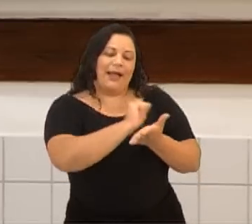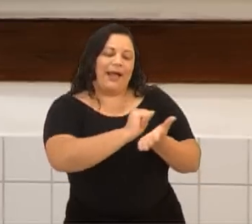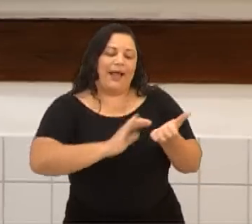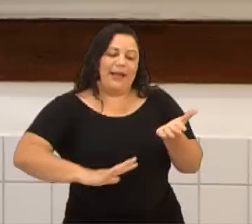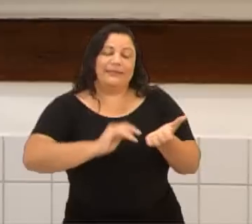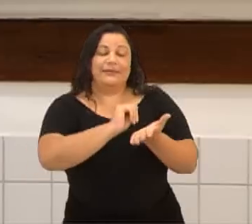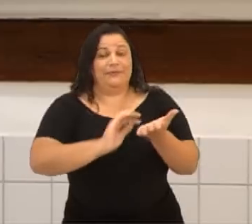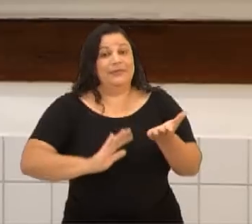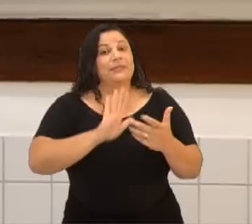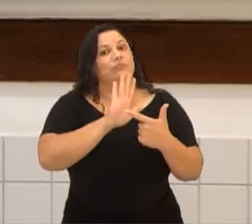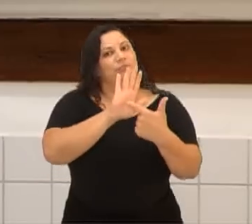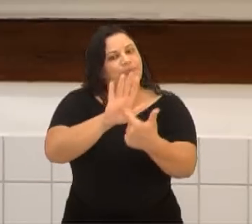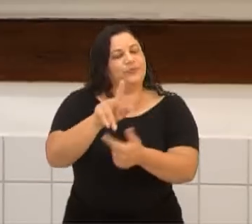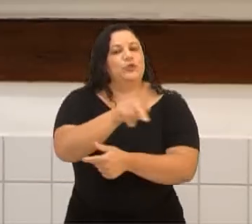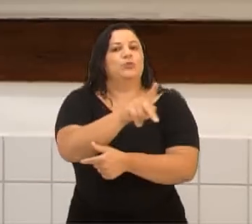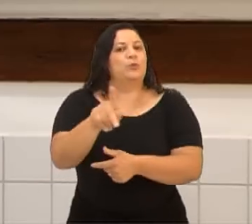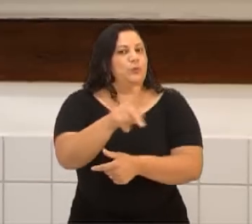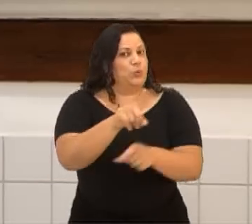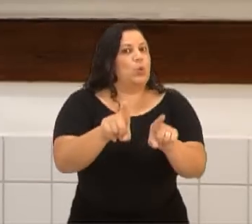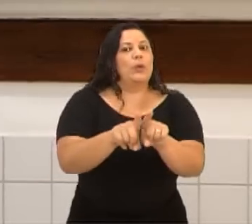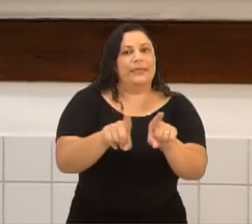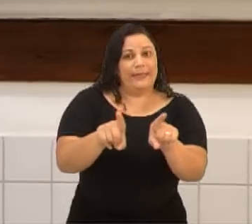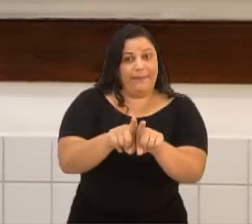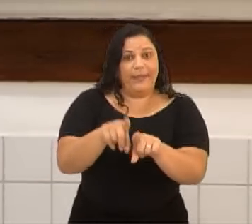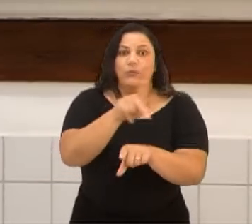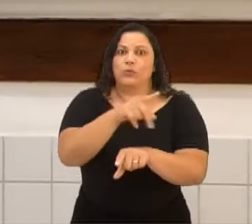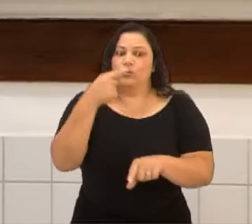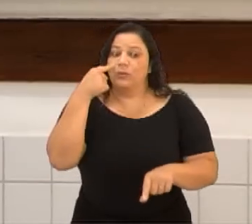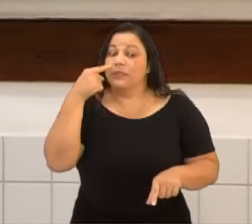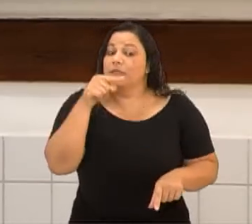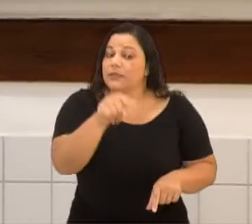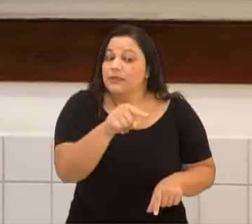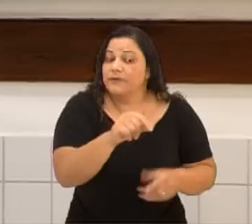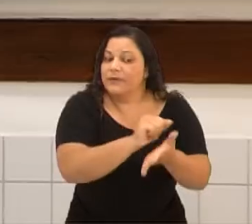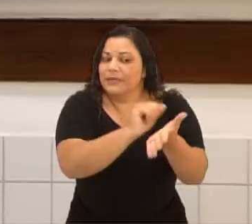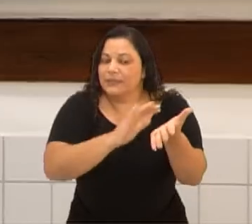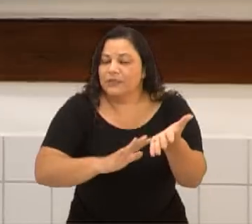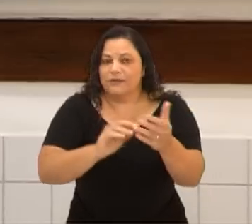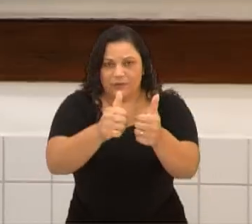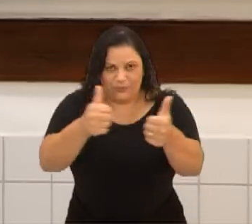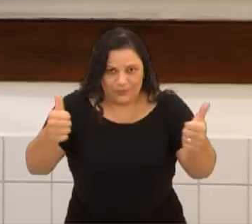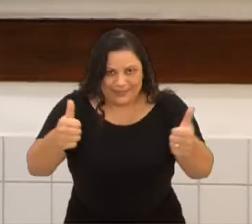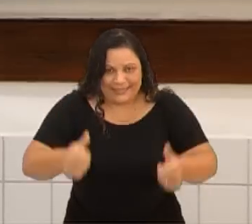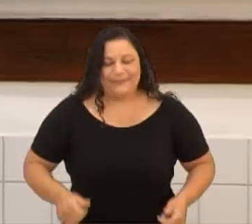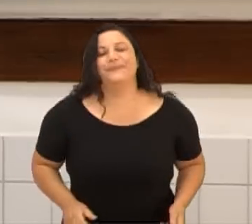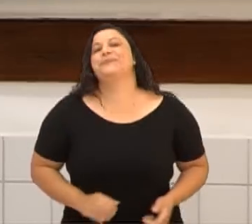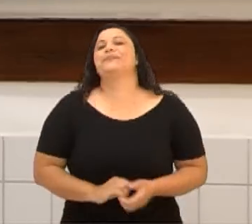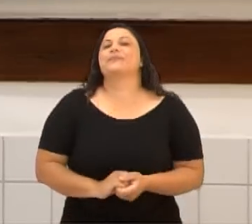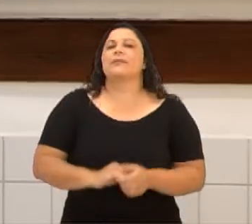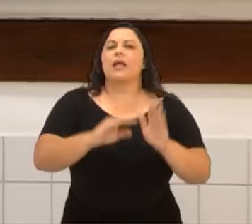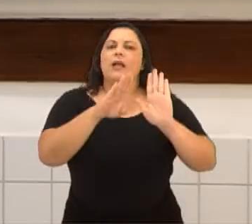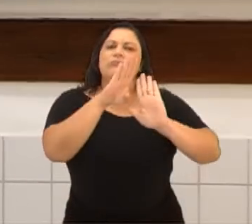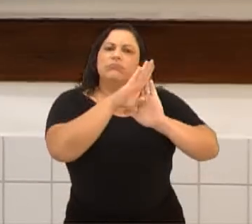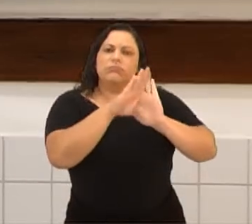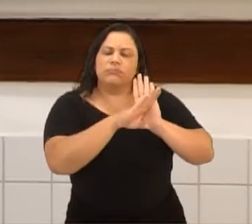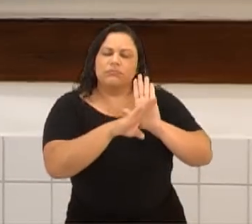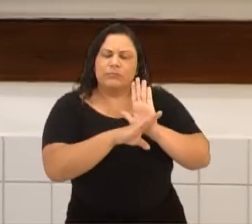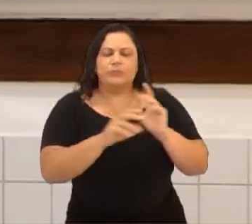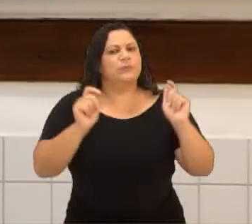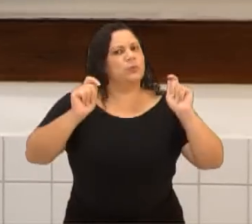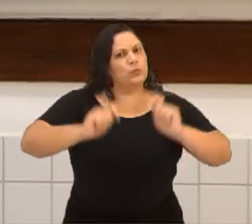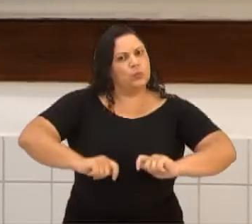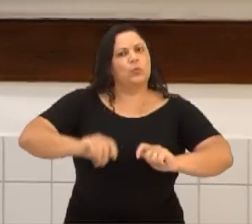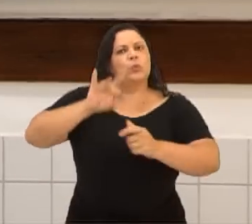para o professor, senão a atividade fica parada e ele não vê que você fez, certinho? Fazendo todos esses passos a passos, vocês